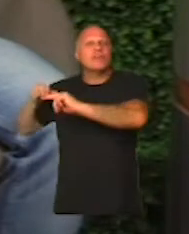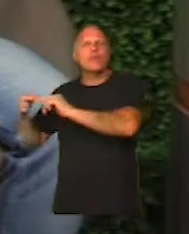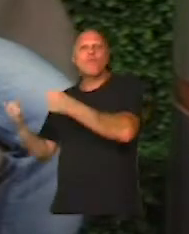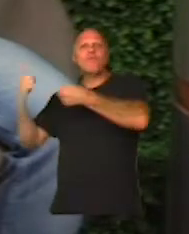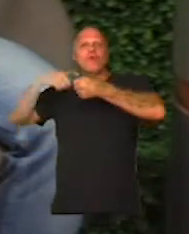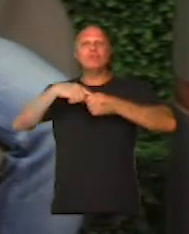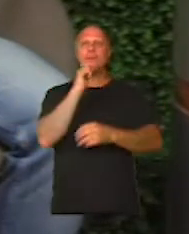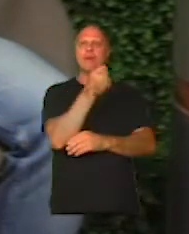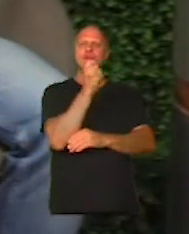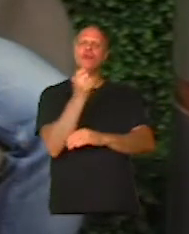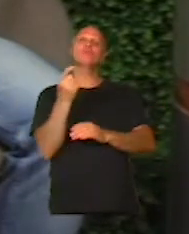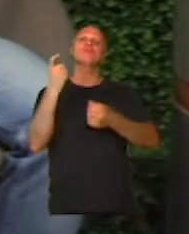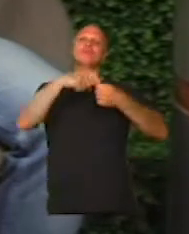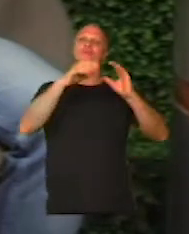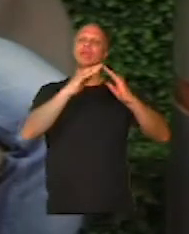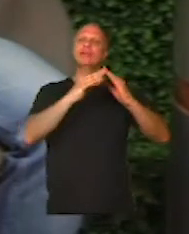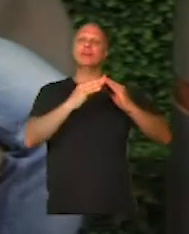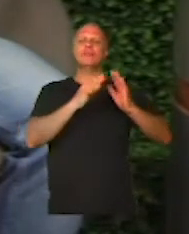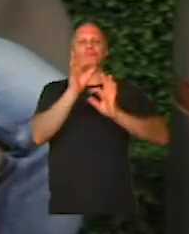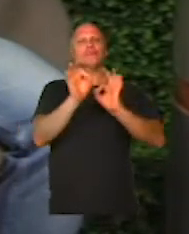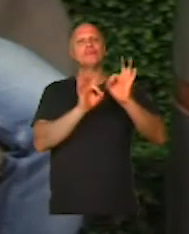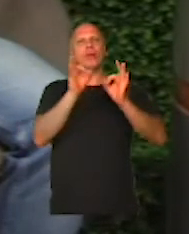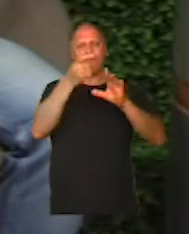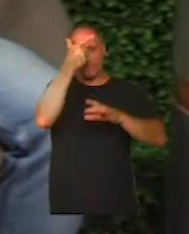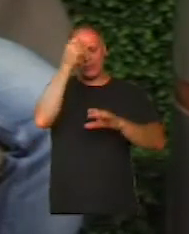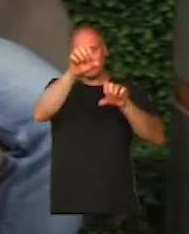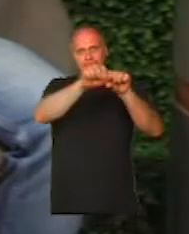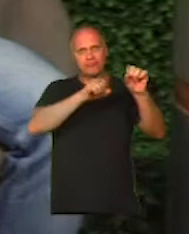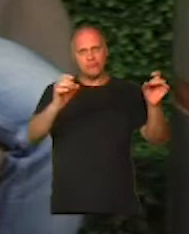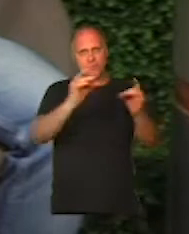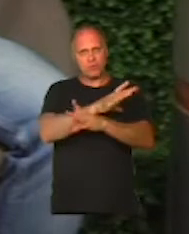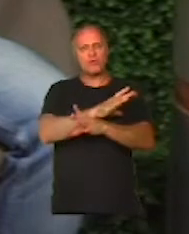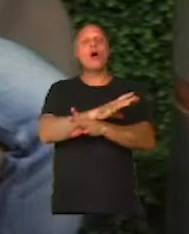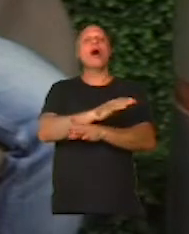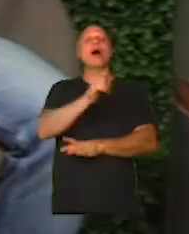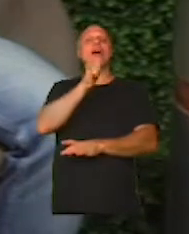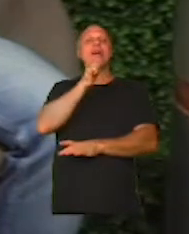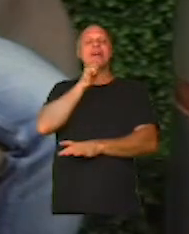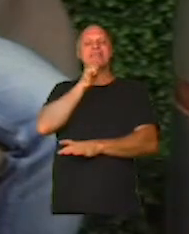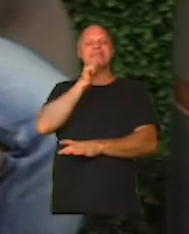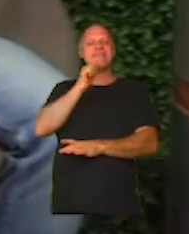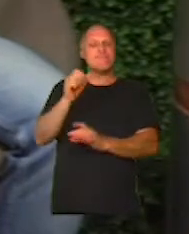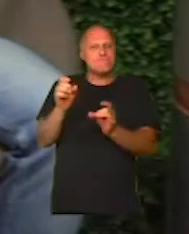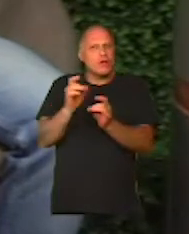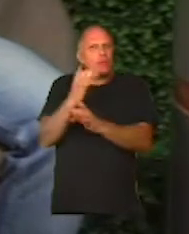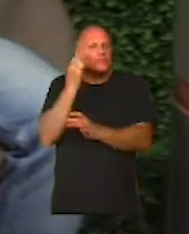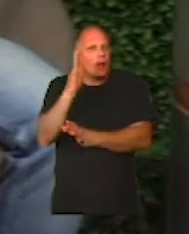Quando voltei para Buenos Aires, eu terminei minha faculdade e aí eu estava